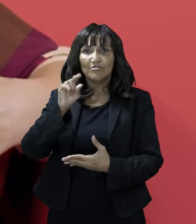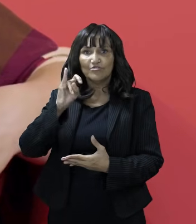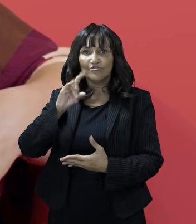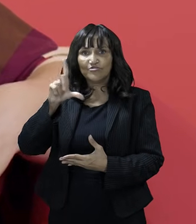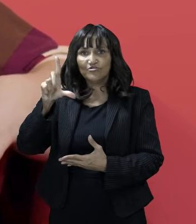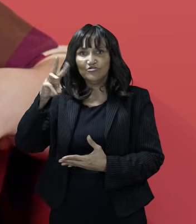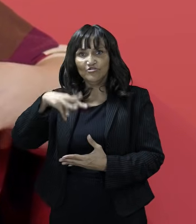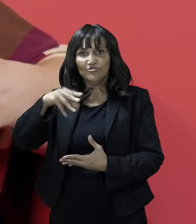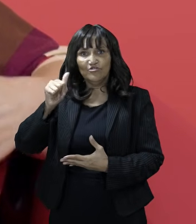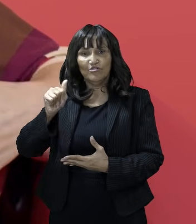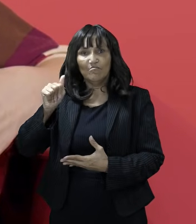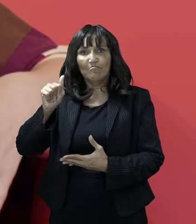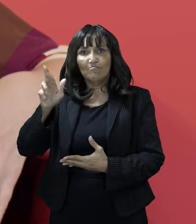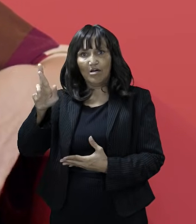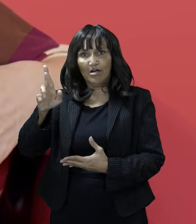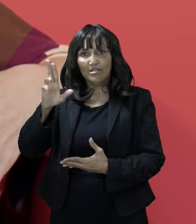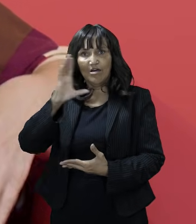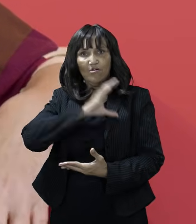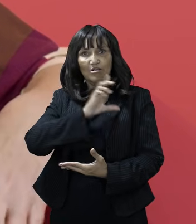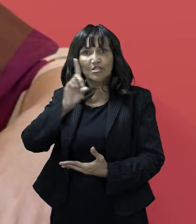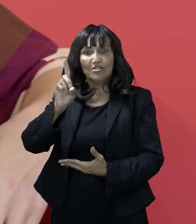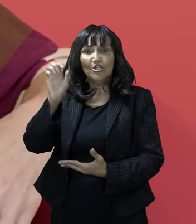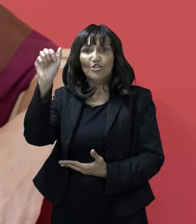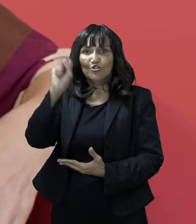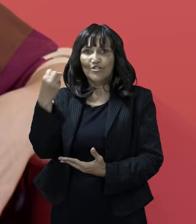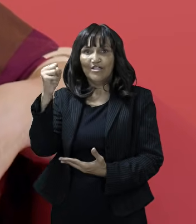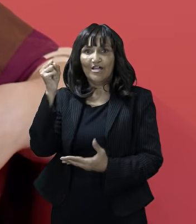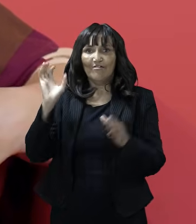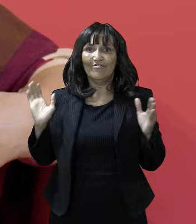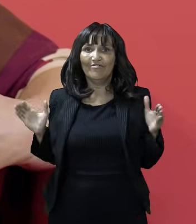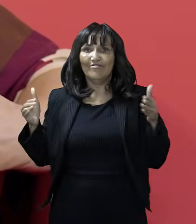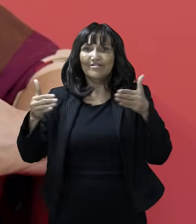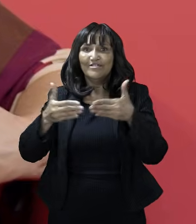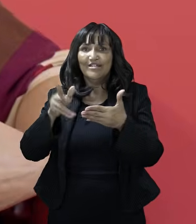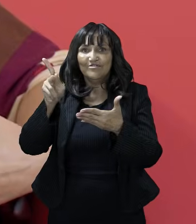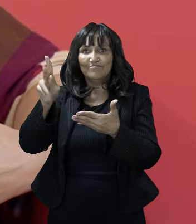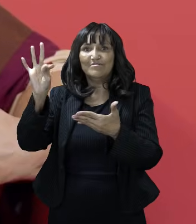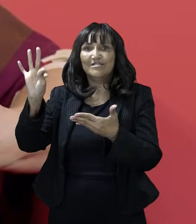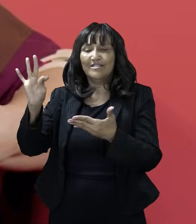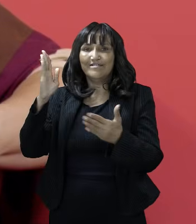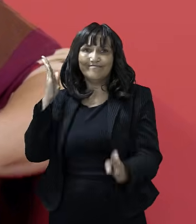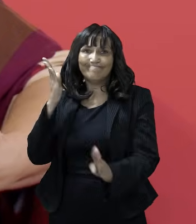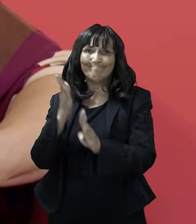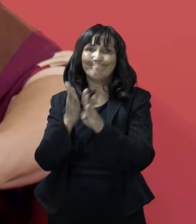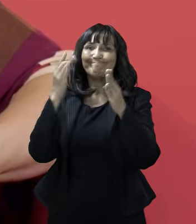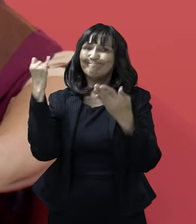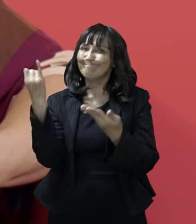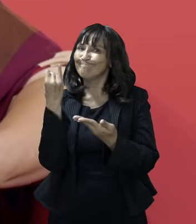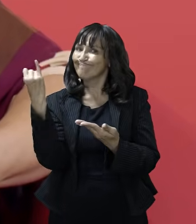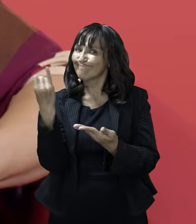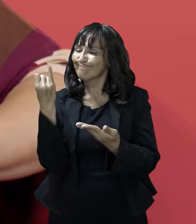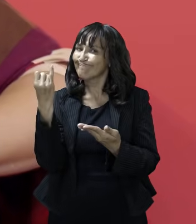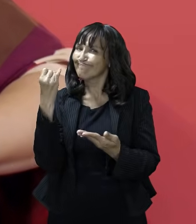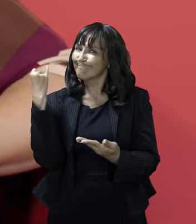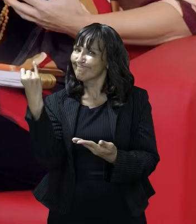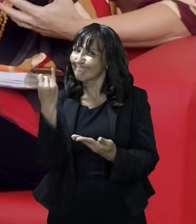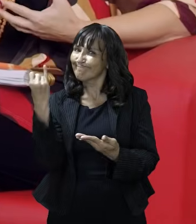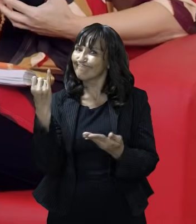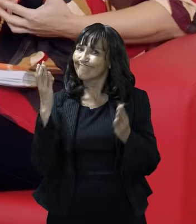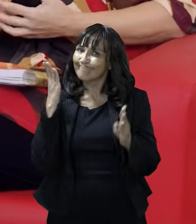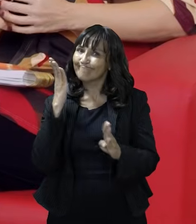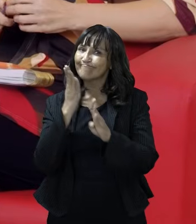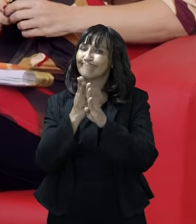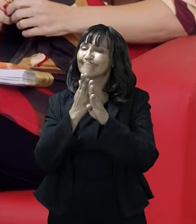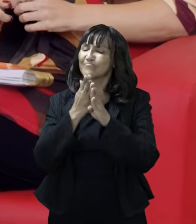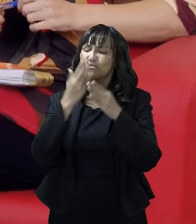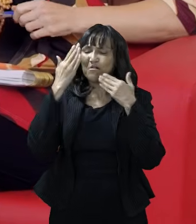coordenador geral do 8º Congresso Nacional do PT. A gente vai falar sobre esse encontro, sobre a importância desse encontro. Deputado, obrigada